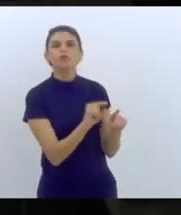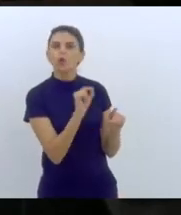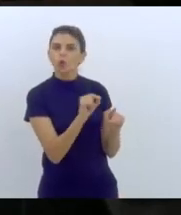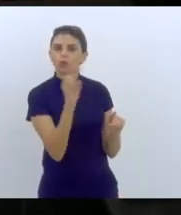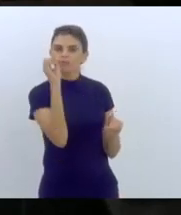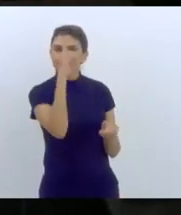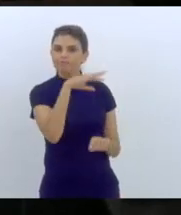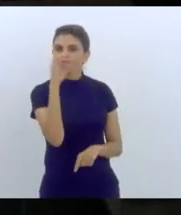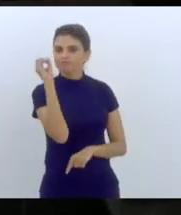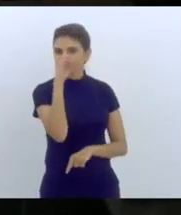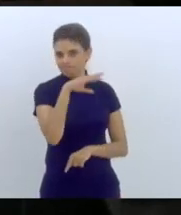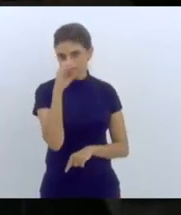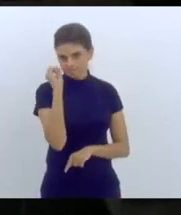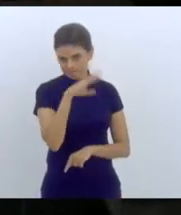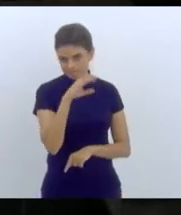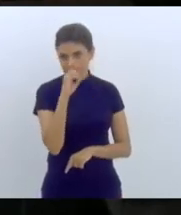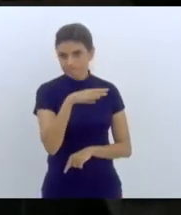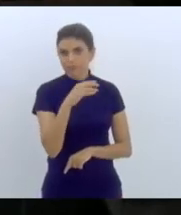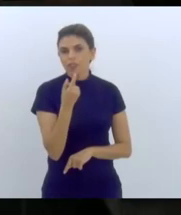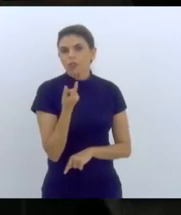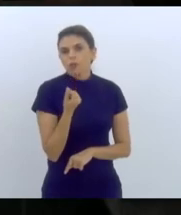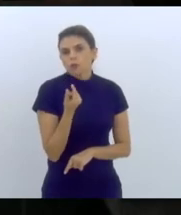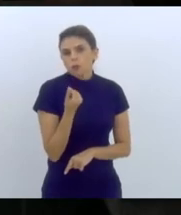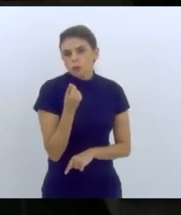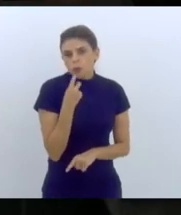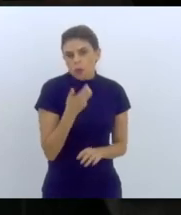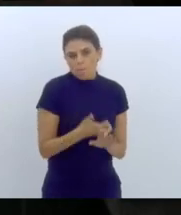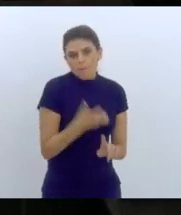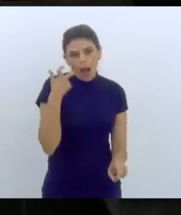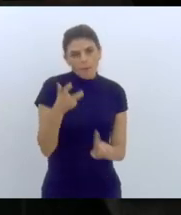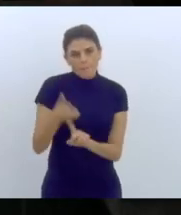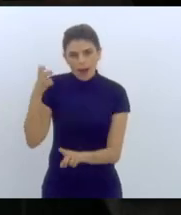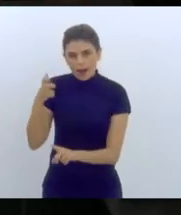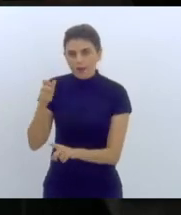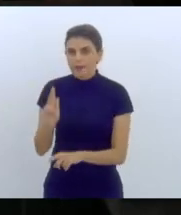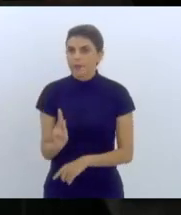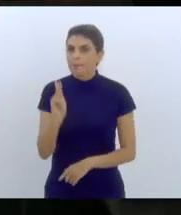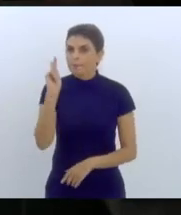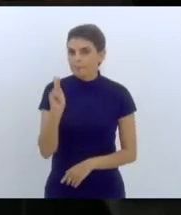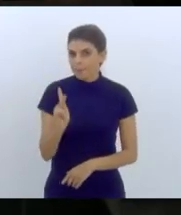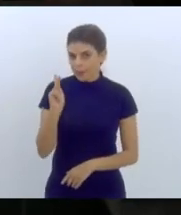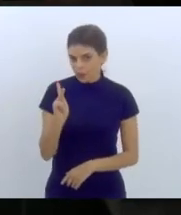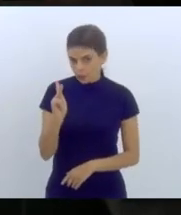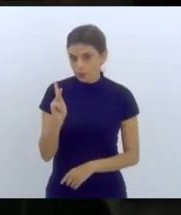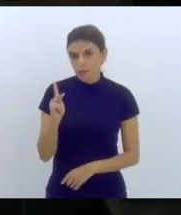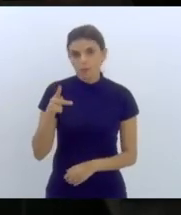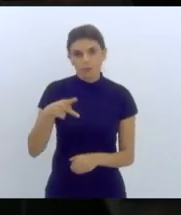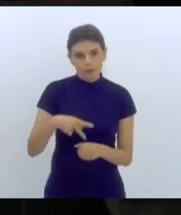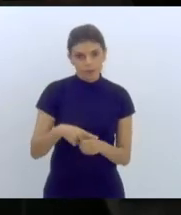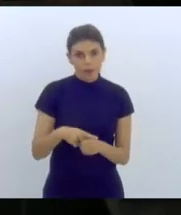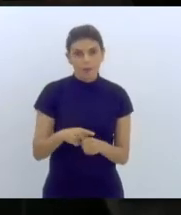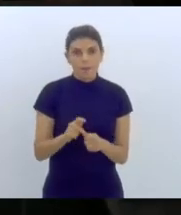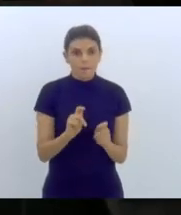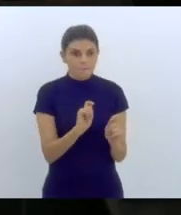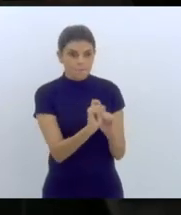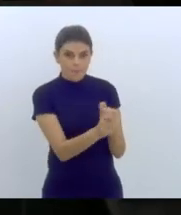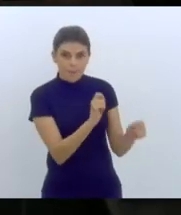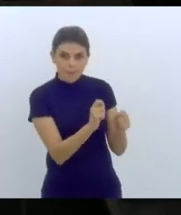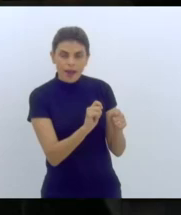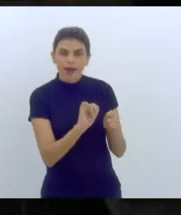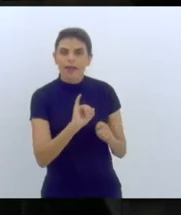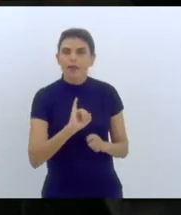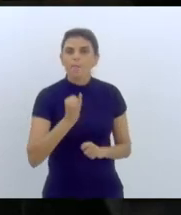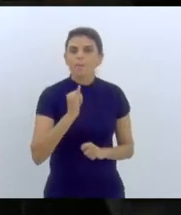abusos que a Petrobras pratica em relação ao pagamento dos